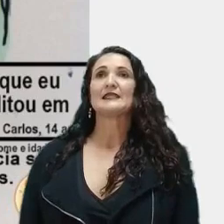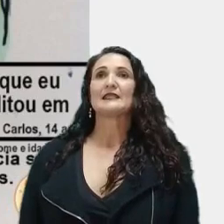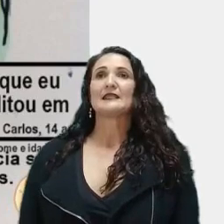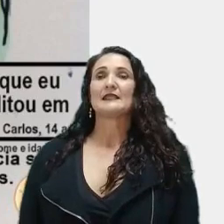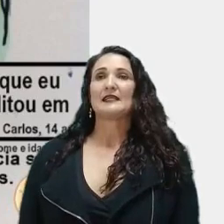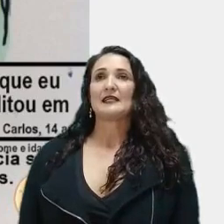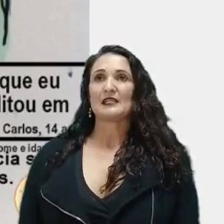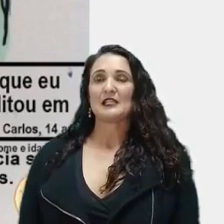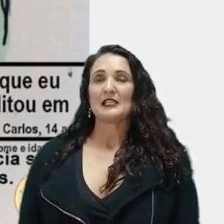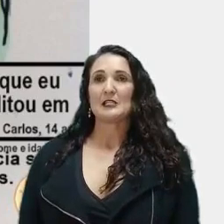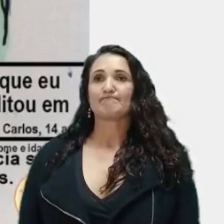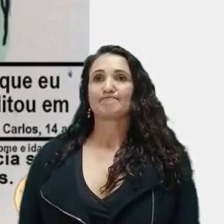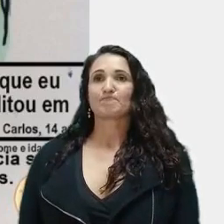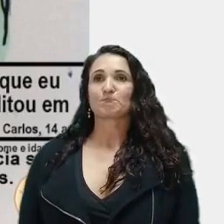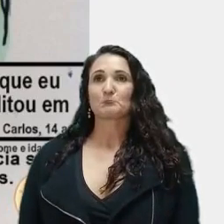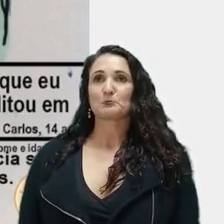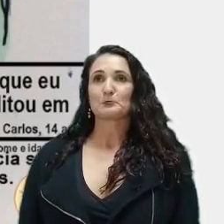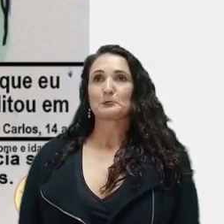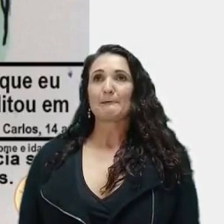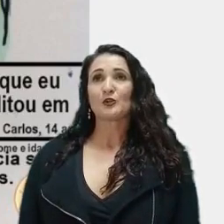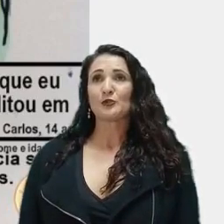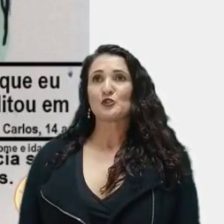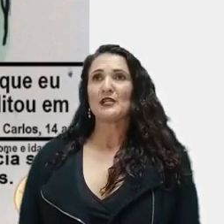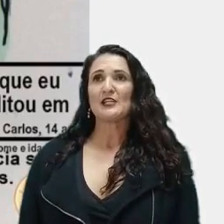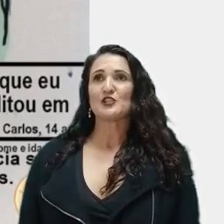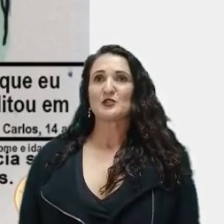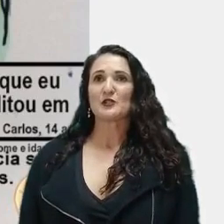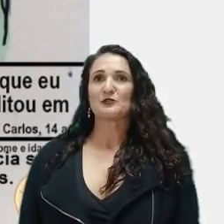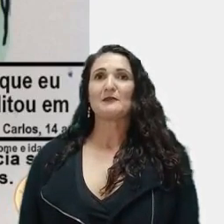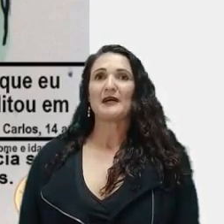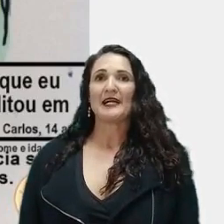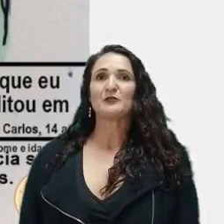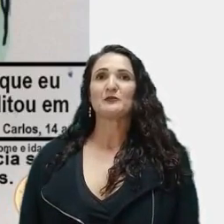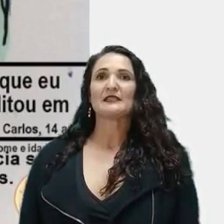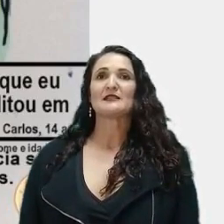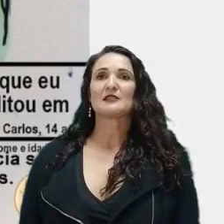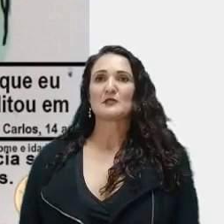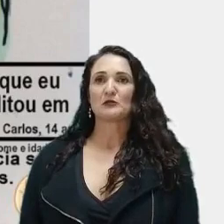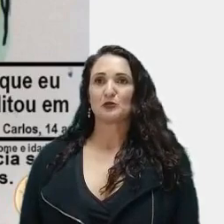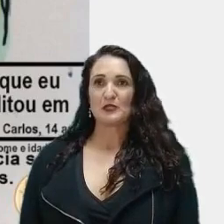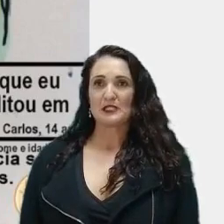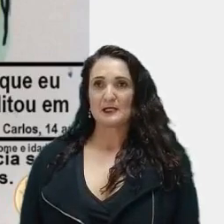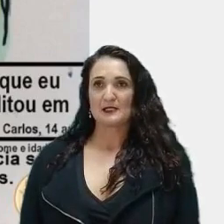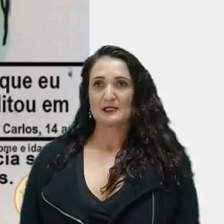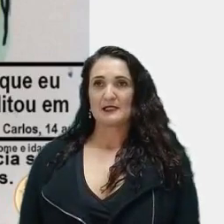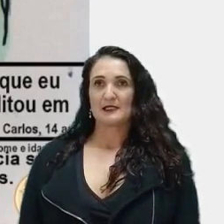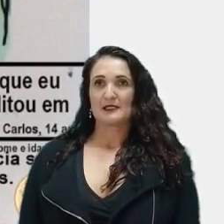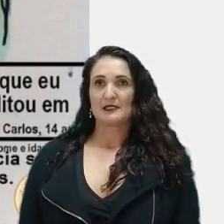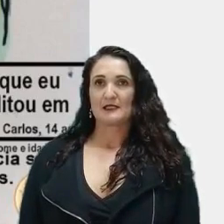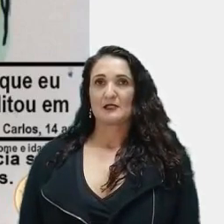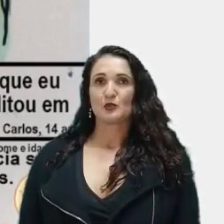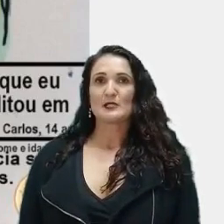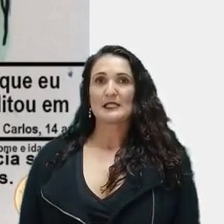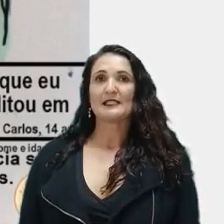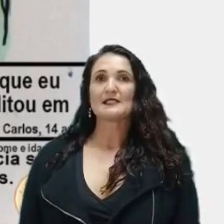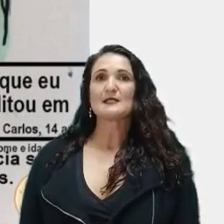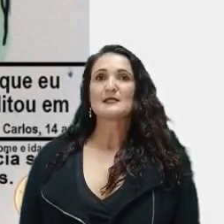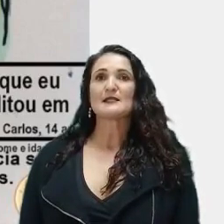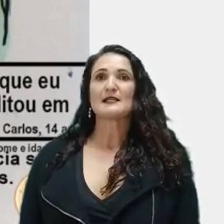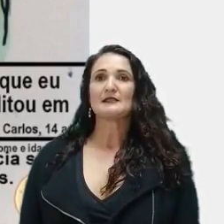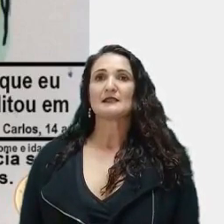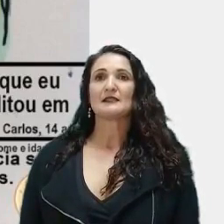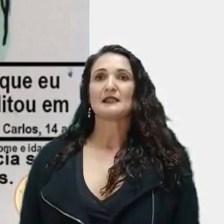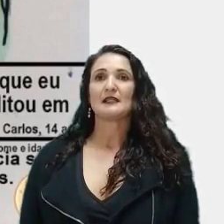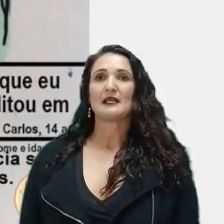né? Que todo dia é dia 18 de maio. Aqui então são duas